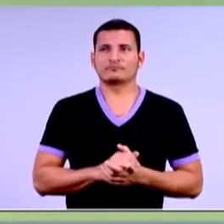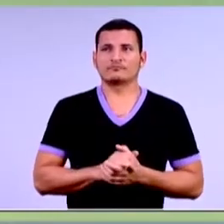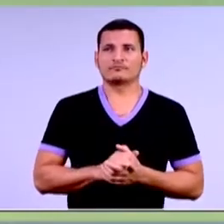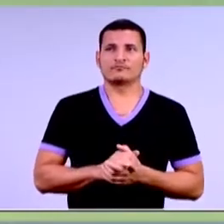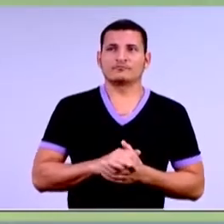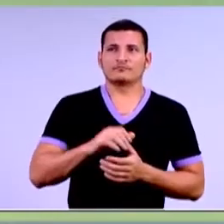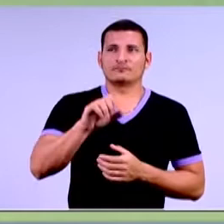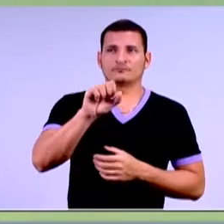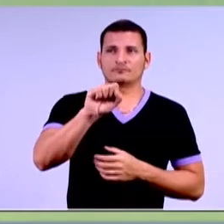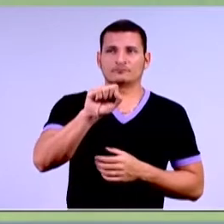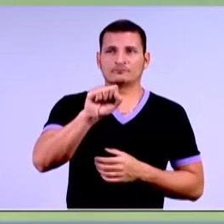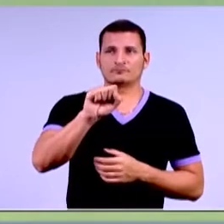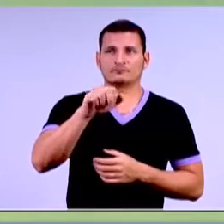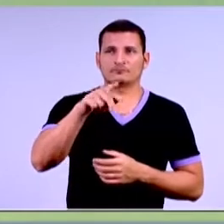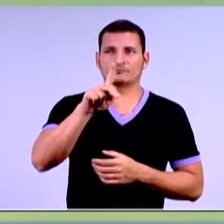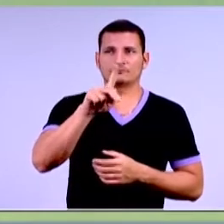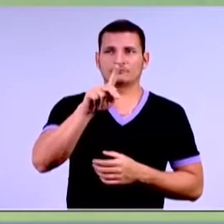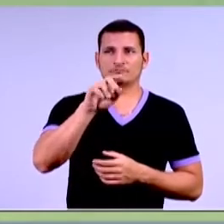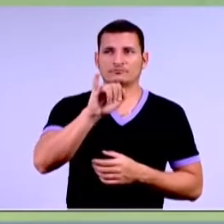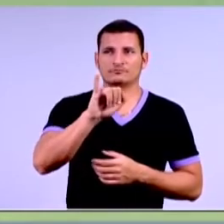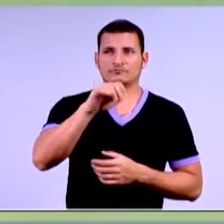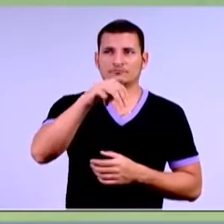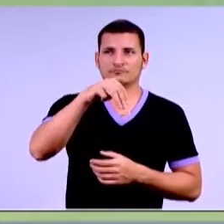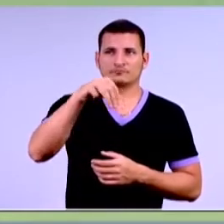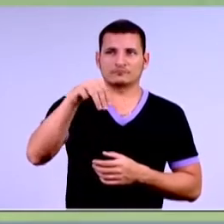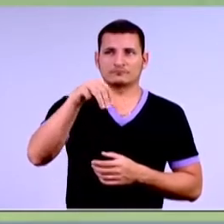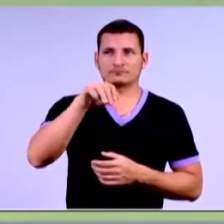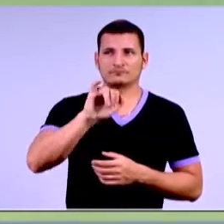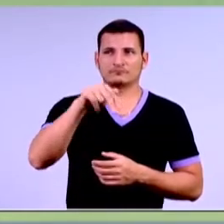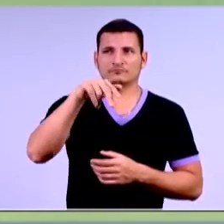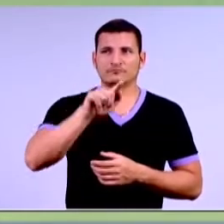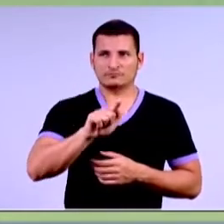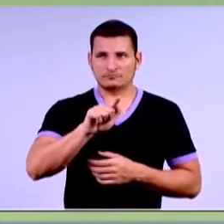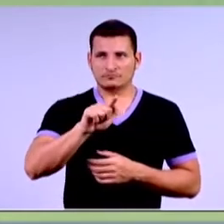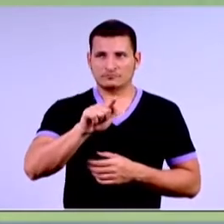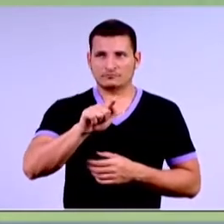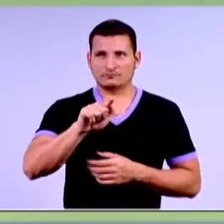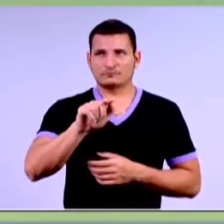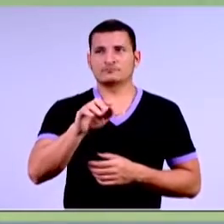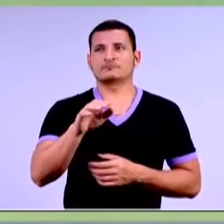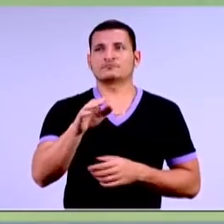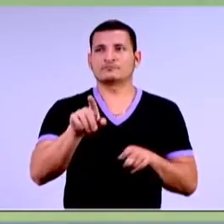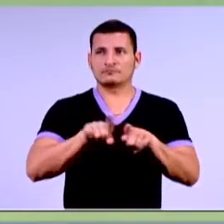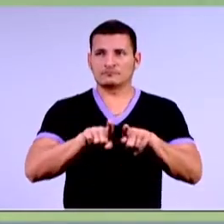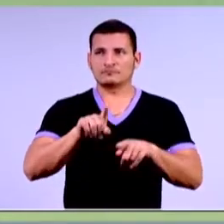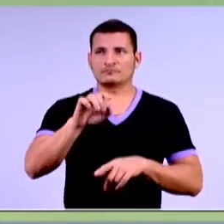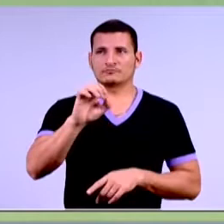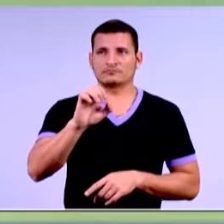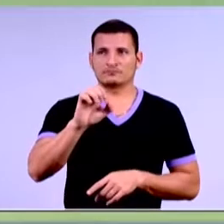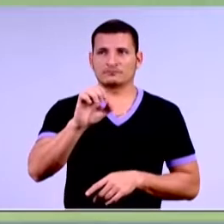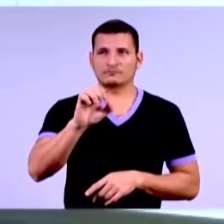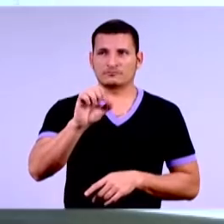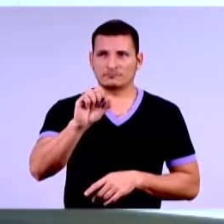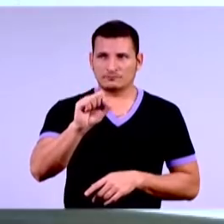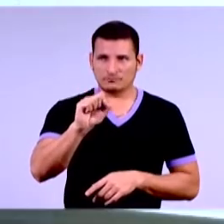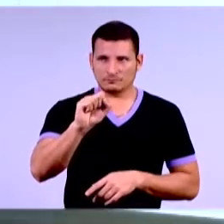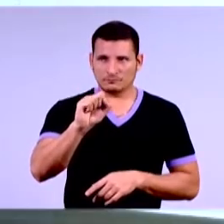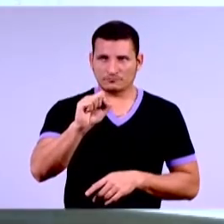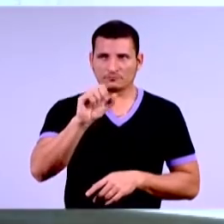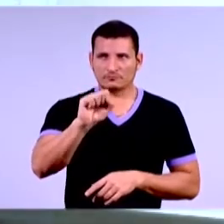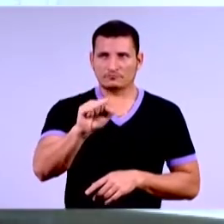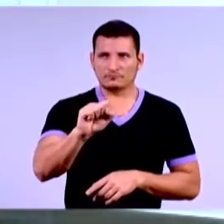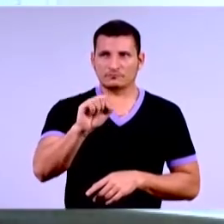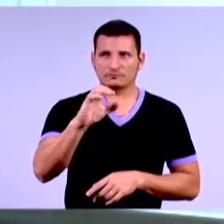o esqui ning eles querem então esquerda e vou começar pelo issqn é aquela leitura que você